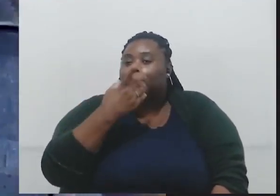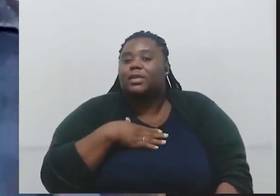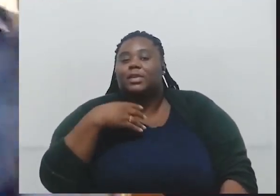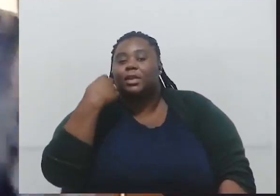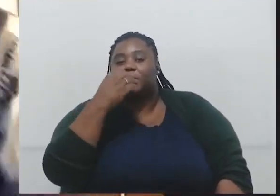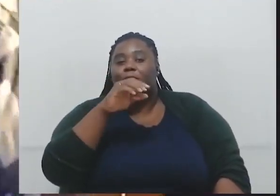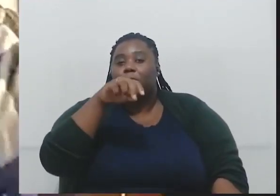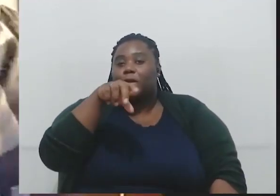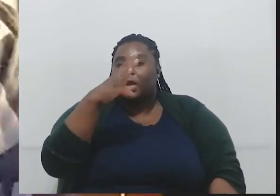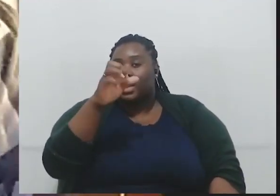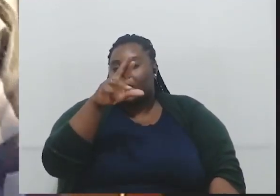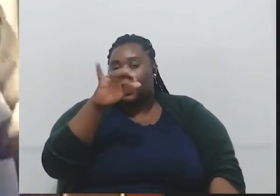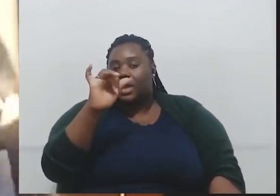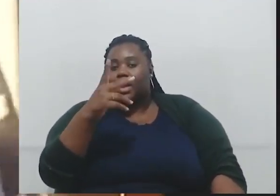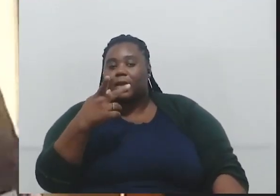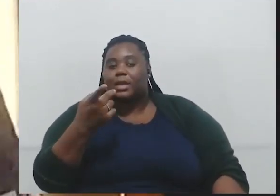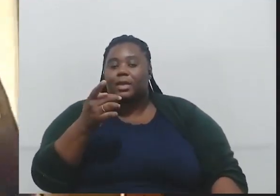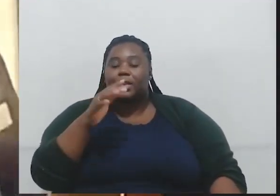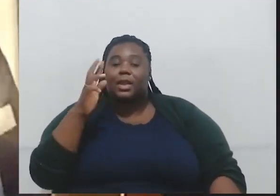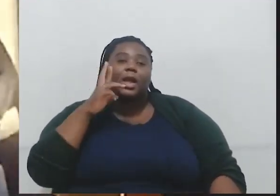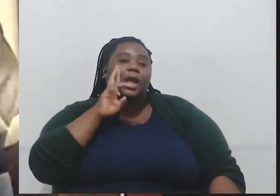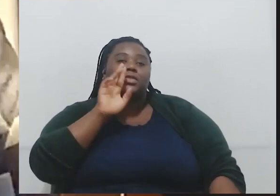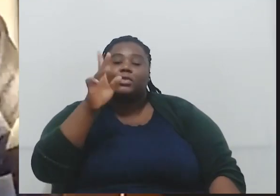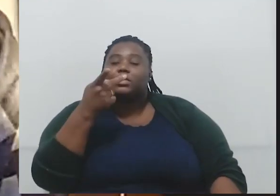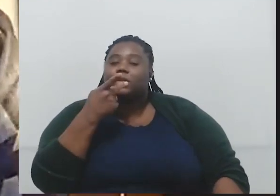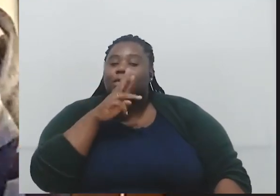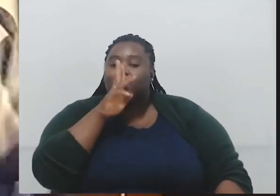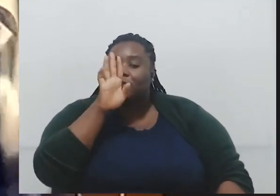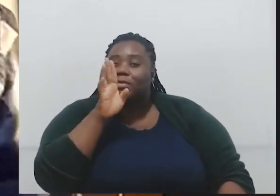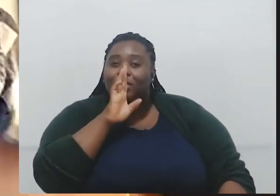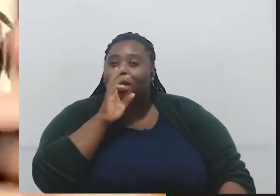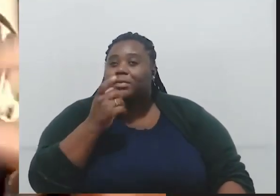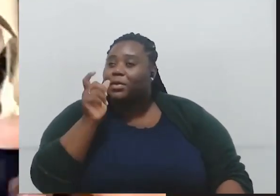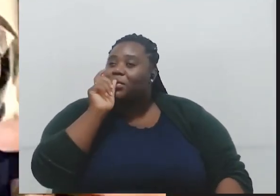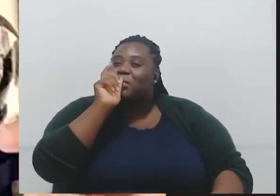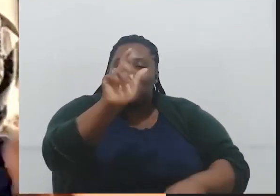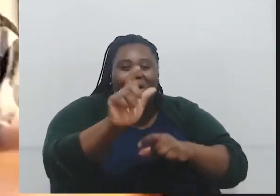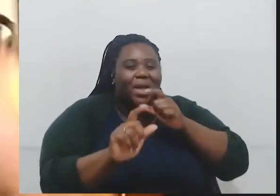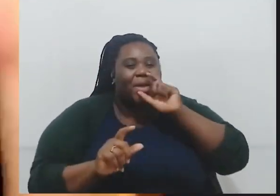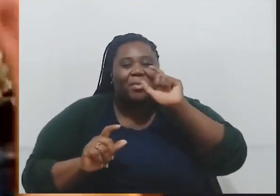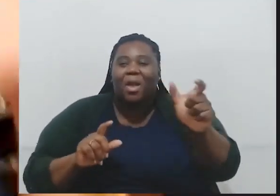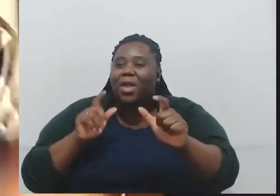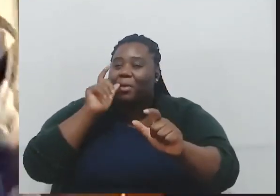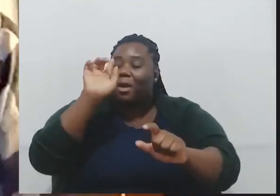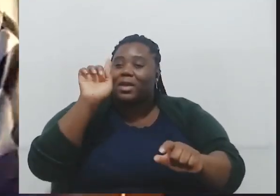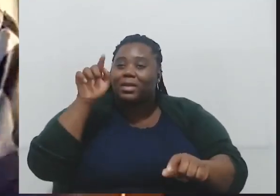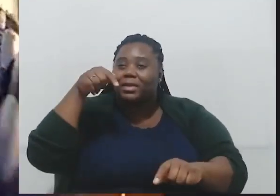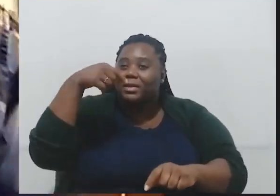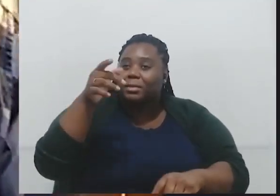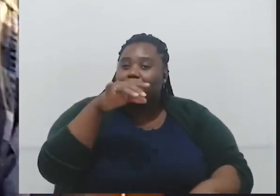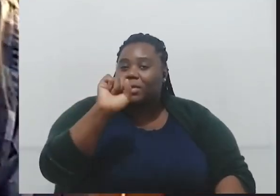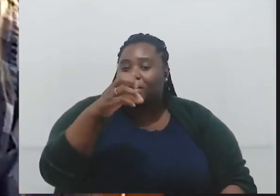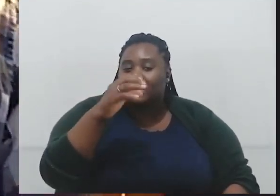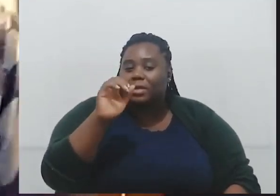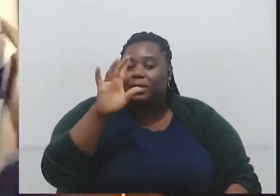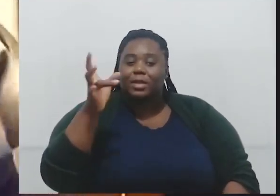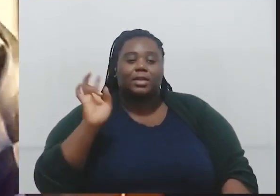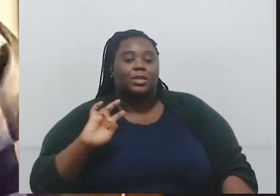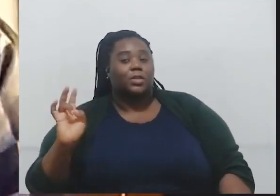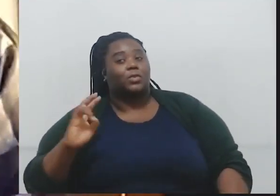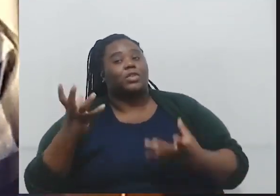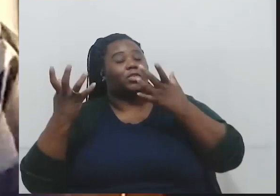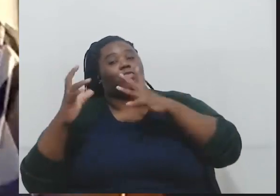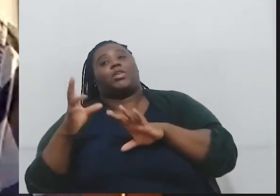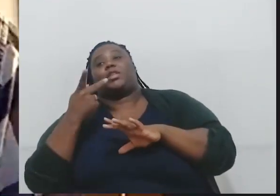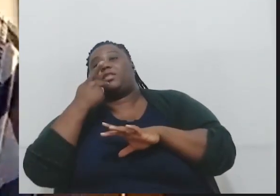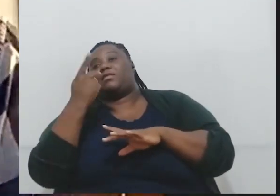Não Falam, ela foi cantar As Rosas Não Falam, e ela sofreu uma vaia, sabe? E essa mesma mulher que nos anos 80 sofreu uma vaia das bichas, que não queriam que falasse